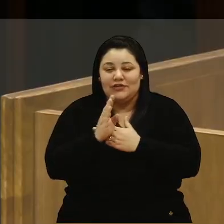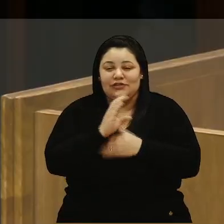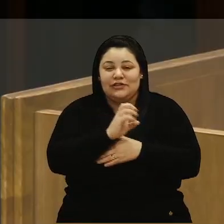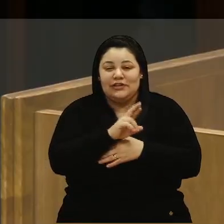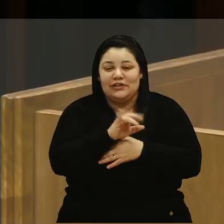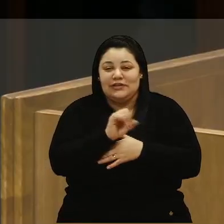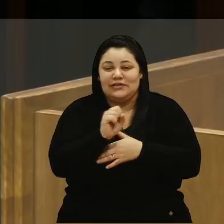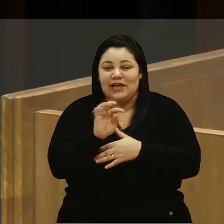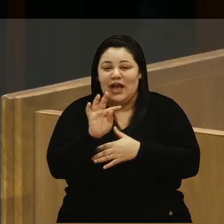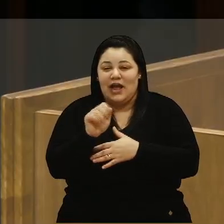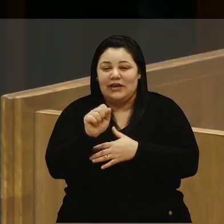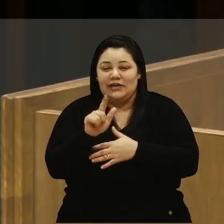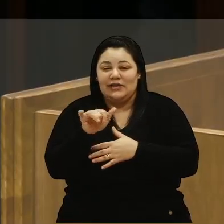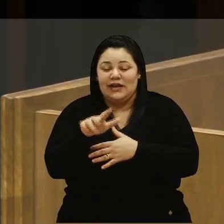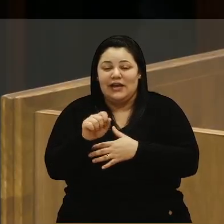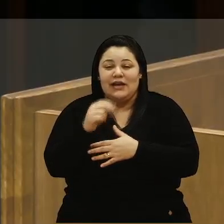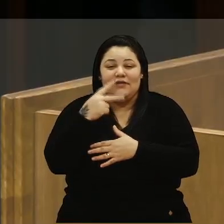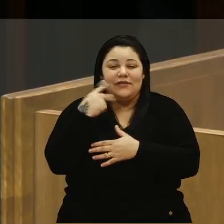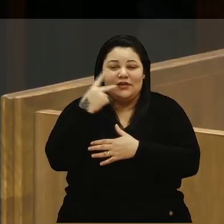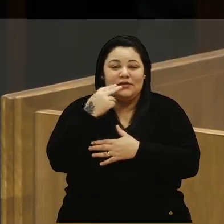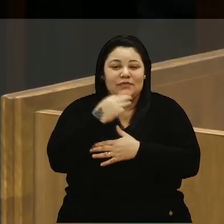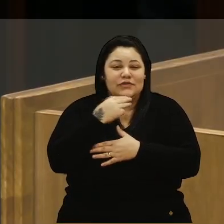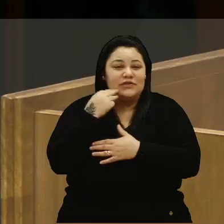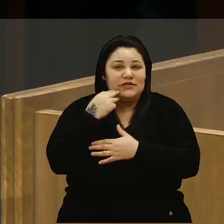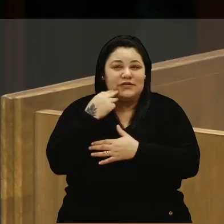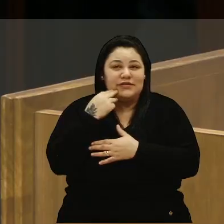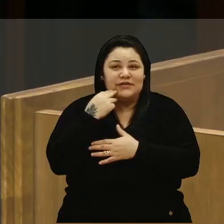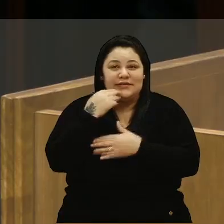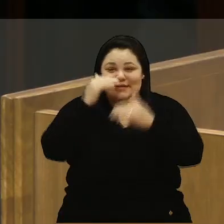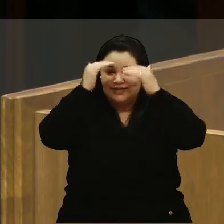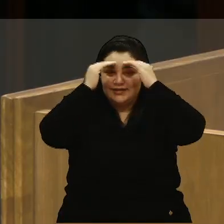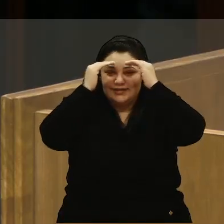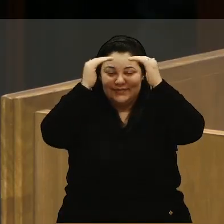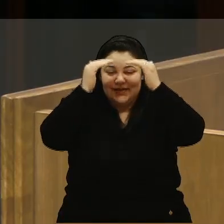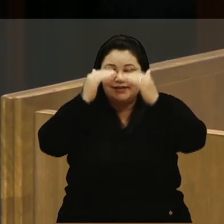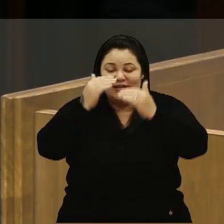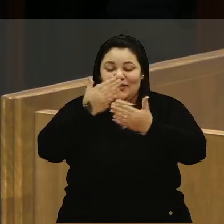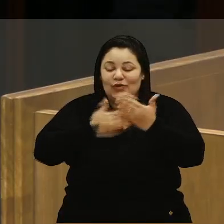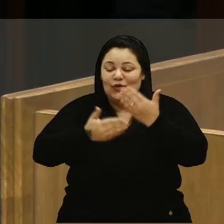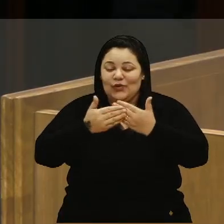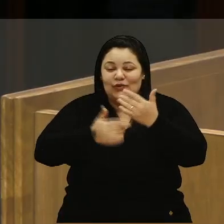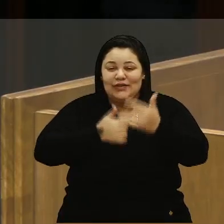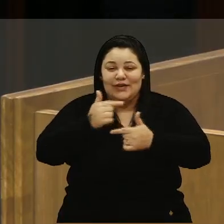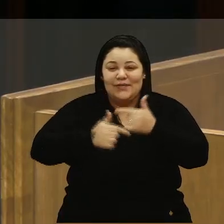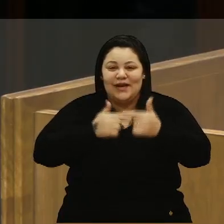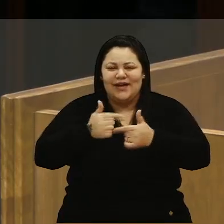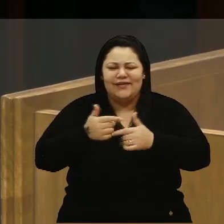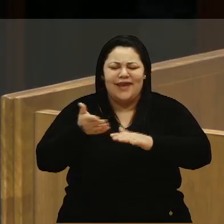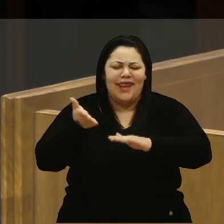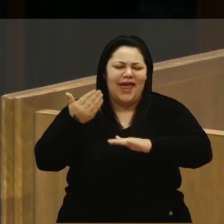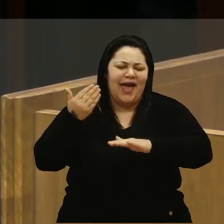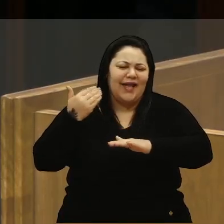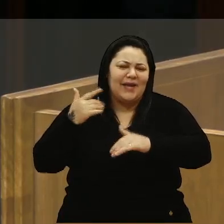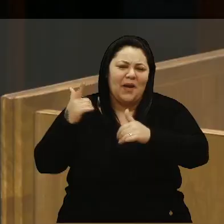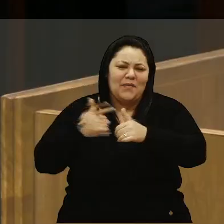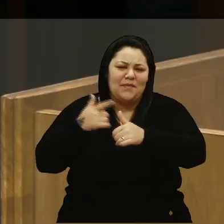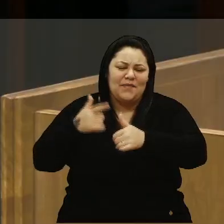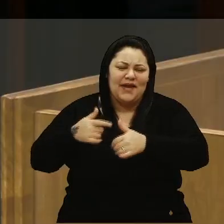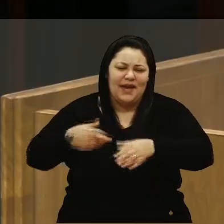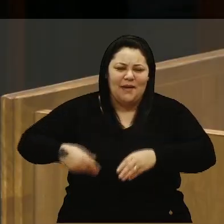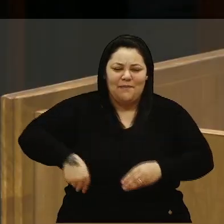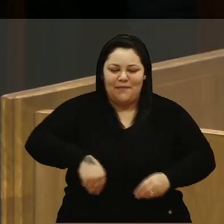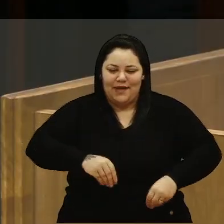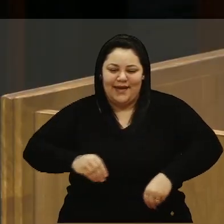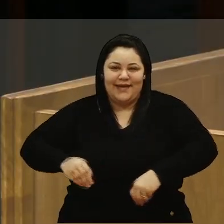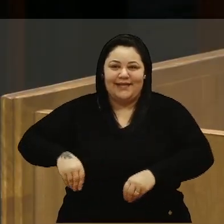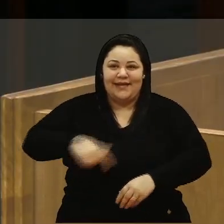vereadora Marisol Santos, que honra a nossa causa desde os tempos em que foi primeira prenda mirim da 25ª Região Tradicionalista. Posso